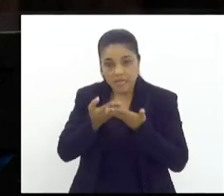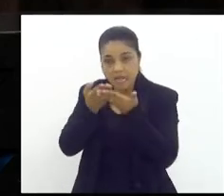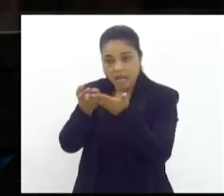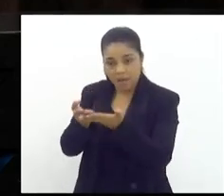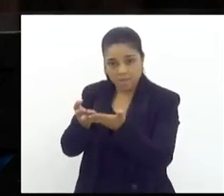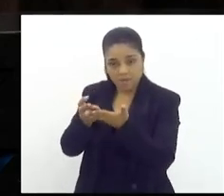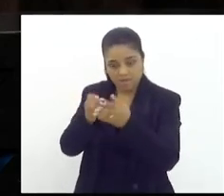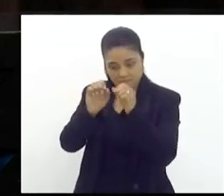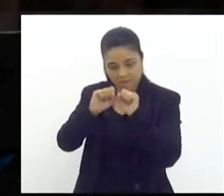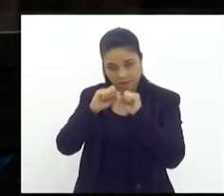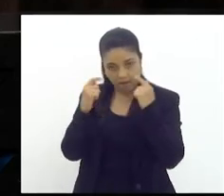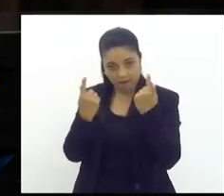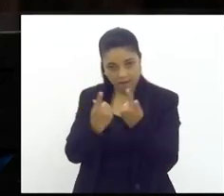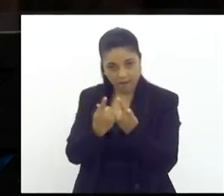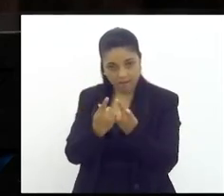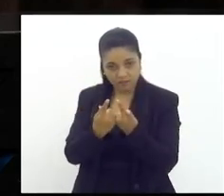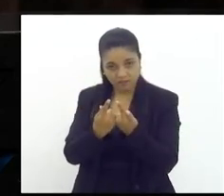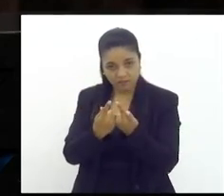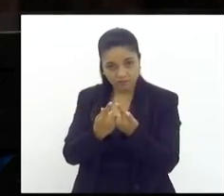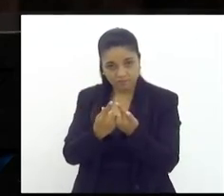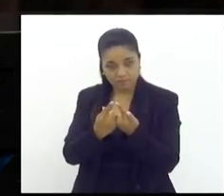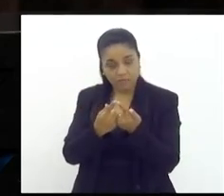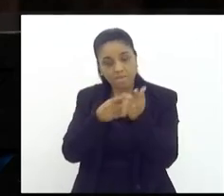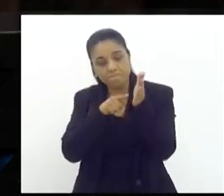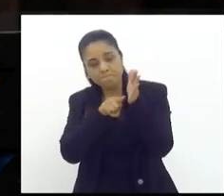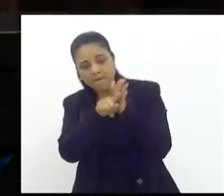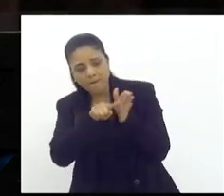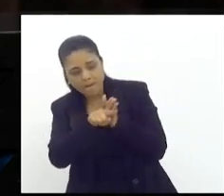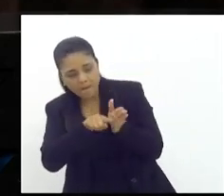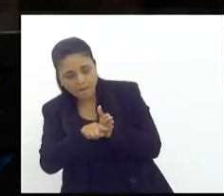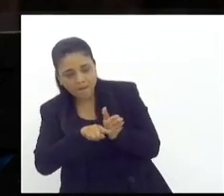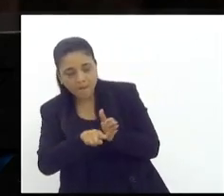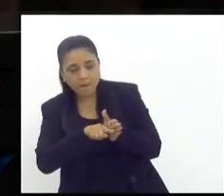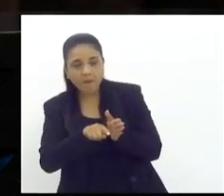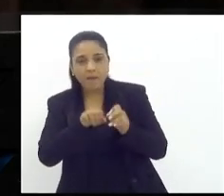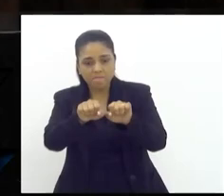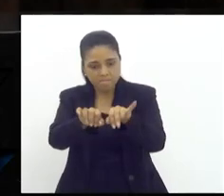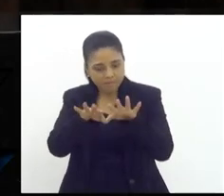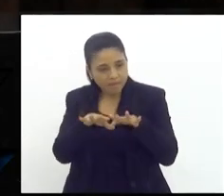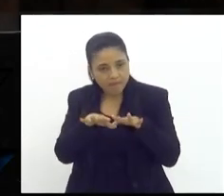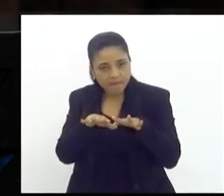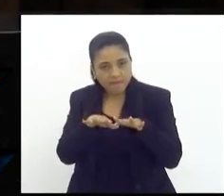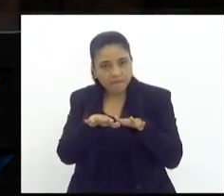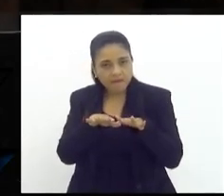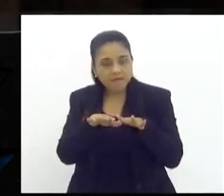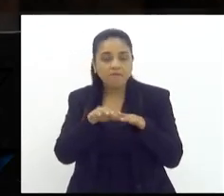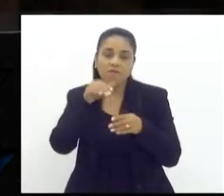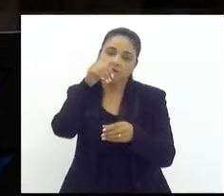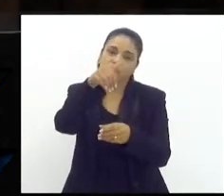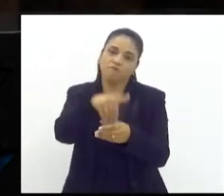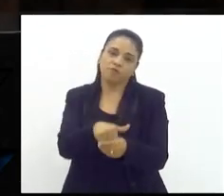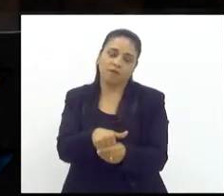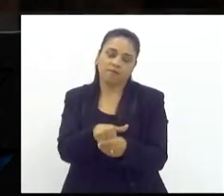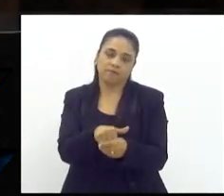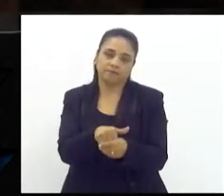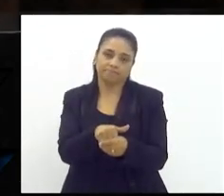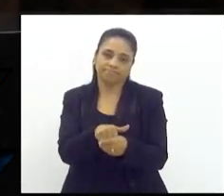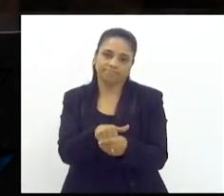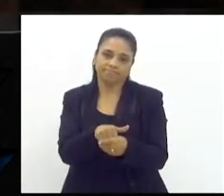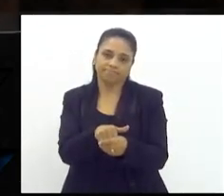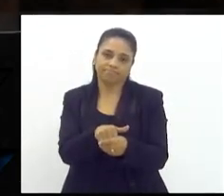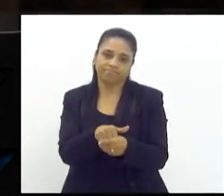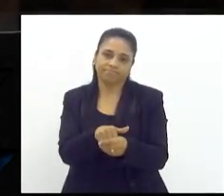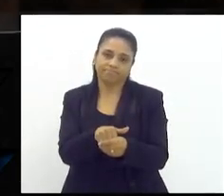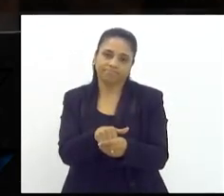essa casa para serem sabatinados pelo plenário e assim votados e não seja